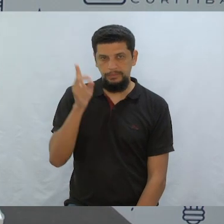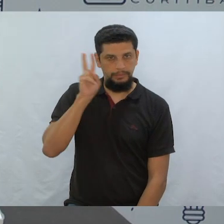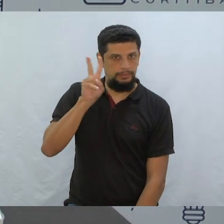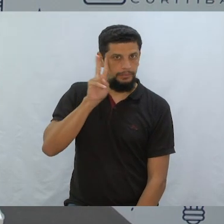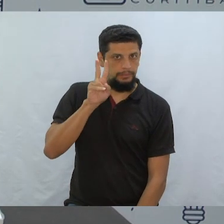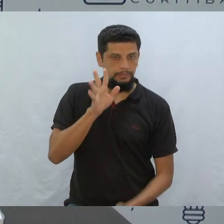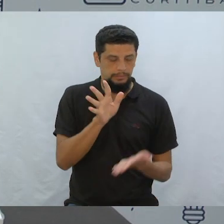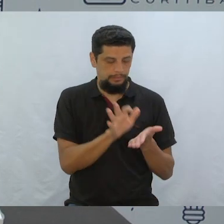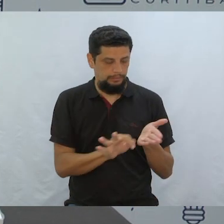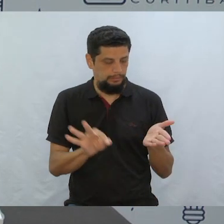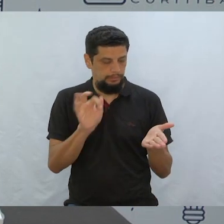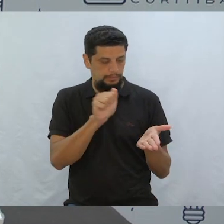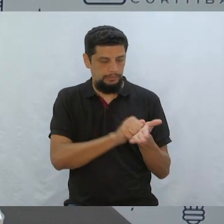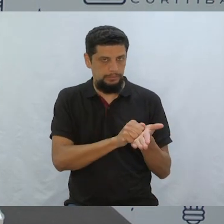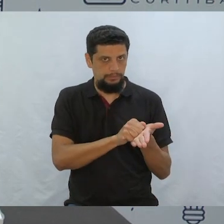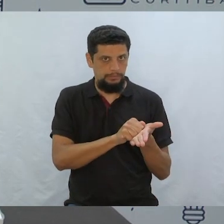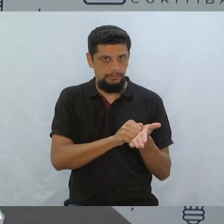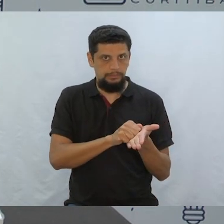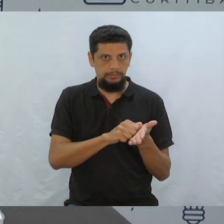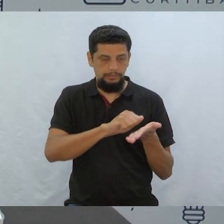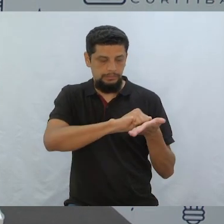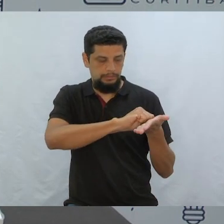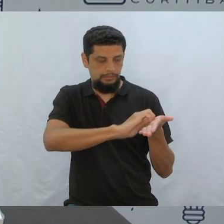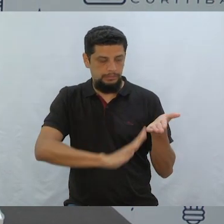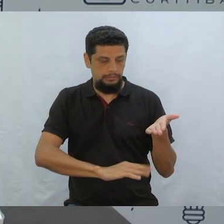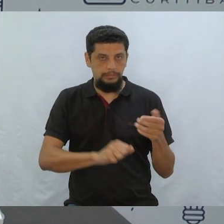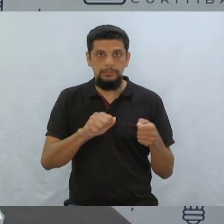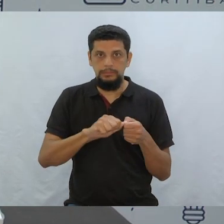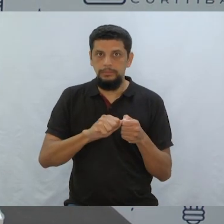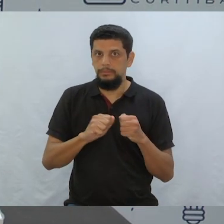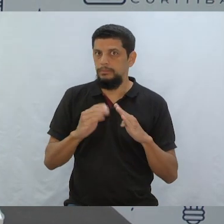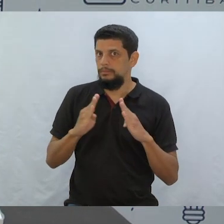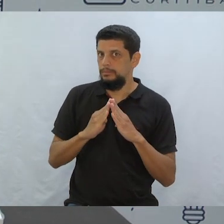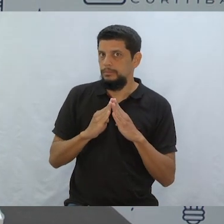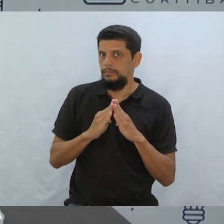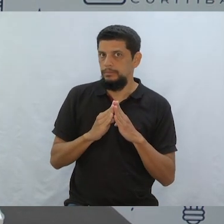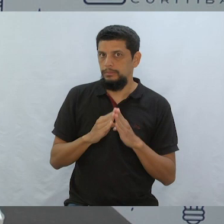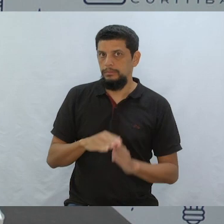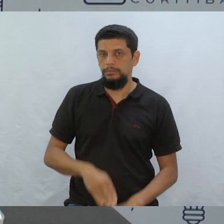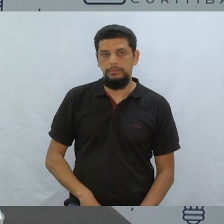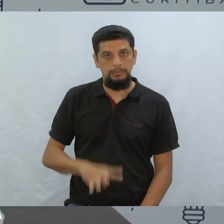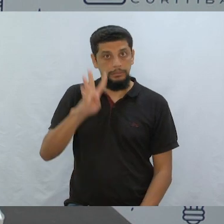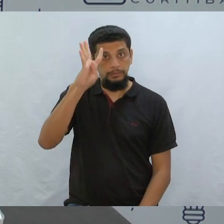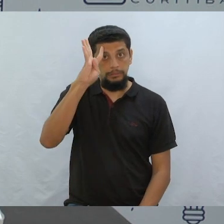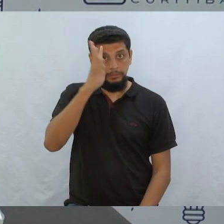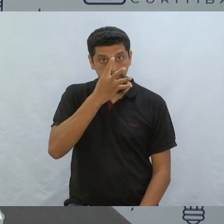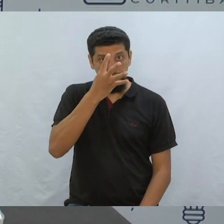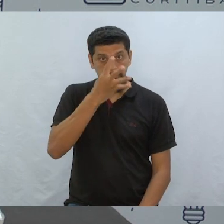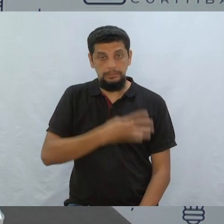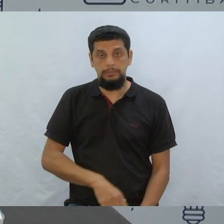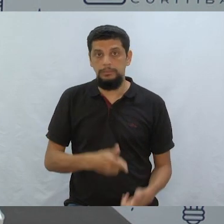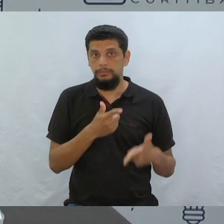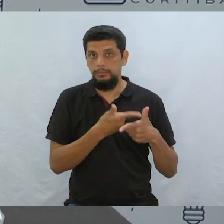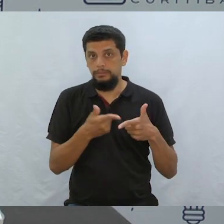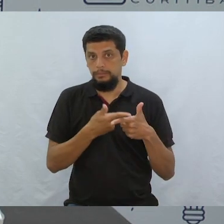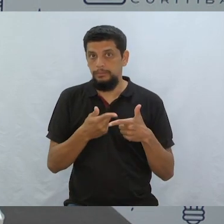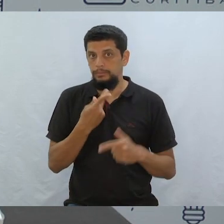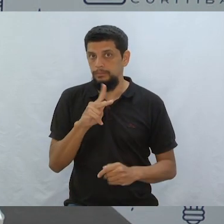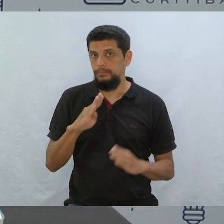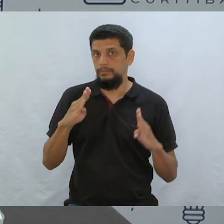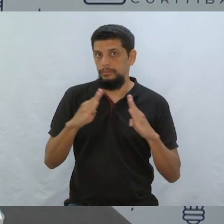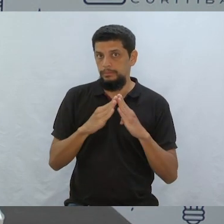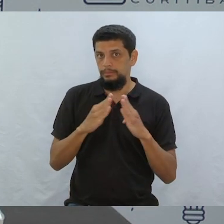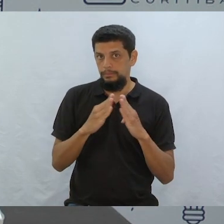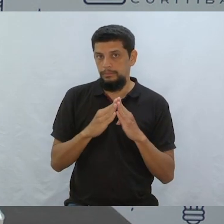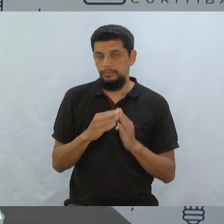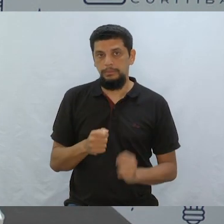Vocês lembram que registraram depois uma atividade para casa, para tentarem resolver em casa? Então, agora eu vou tentar